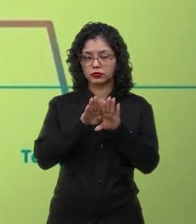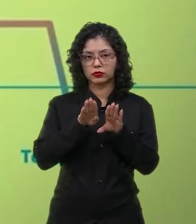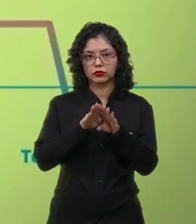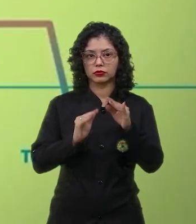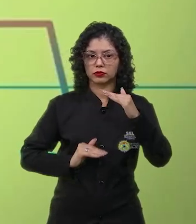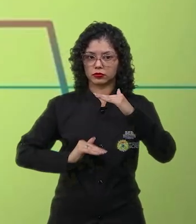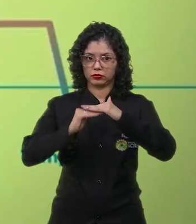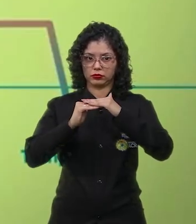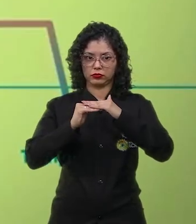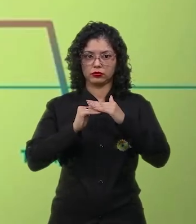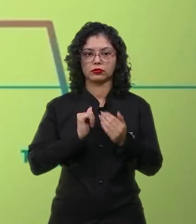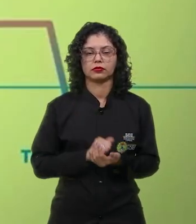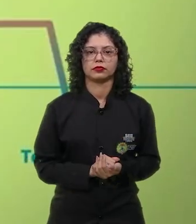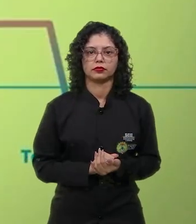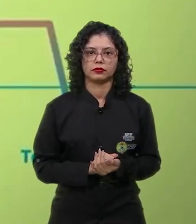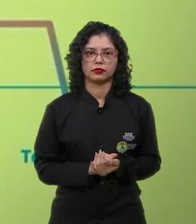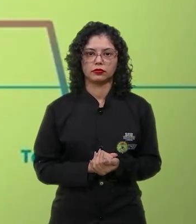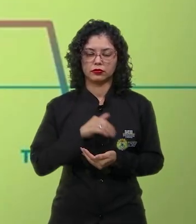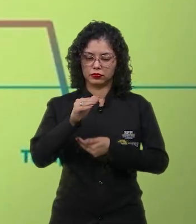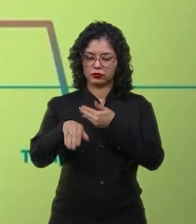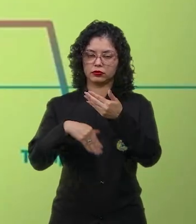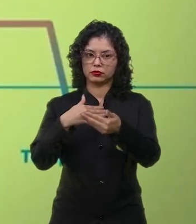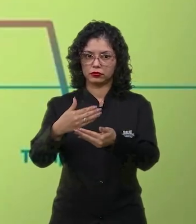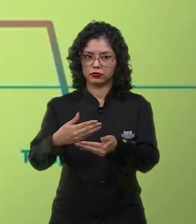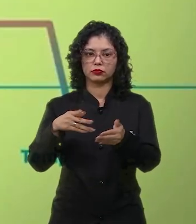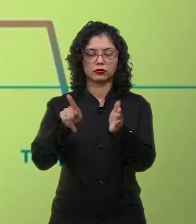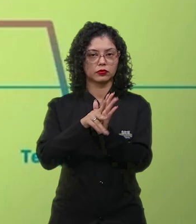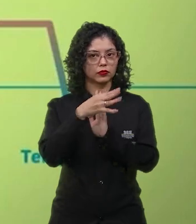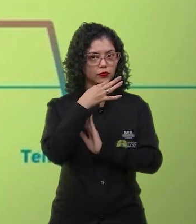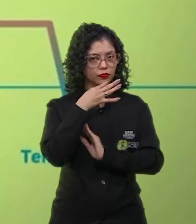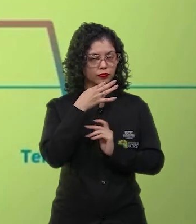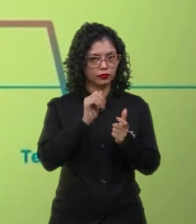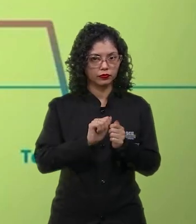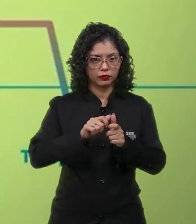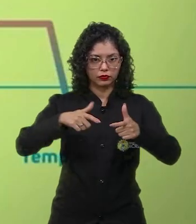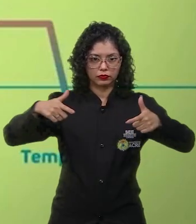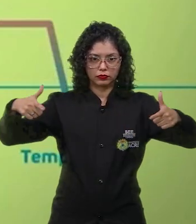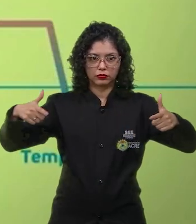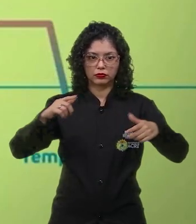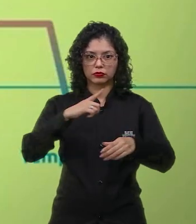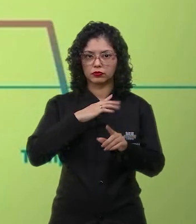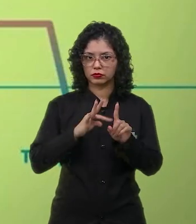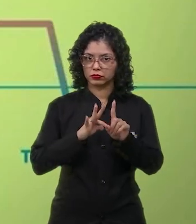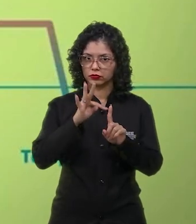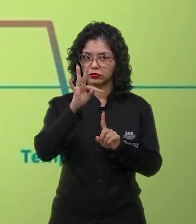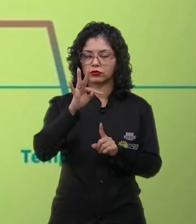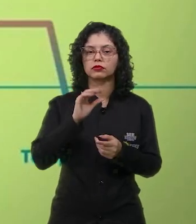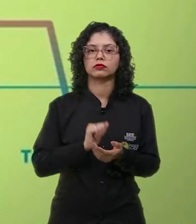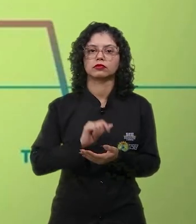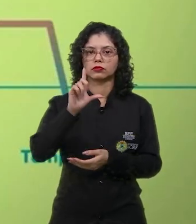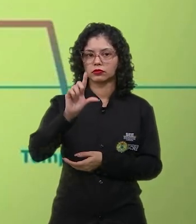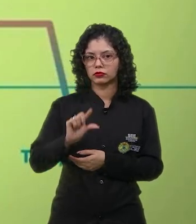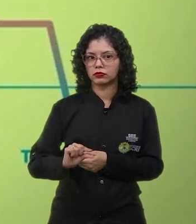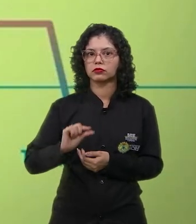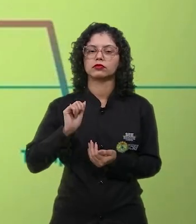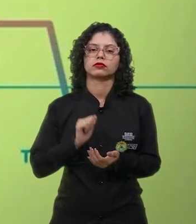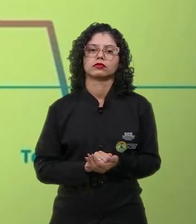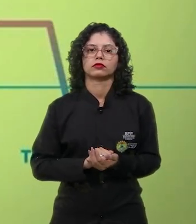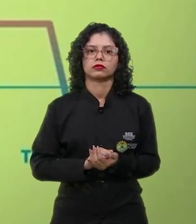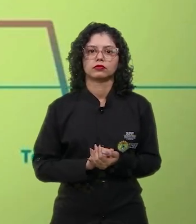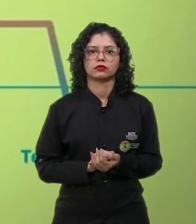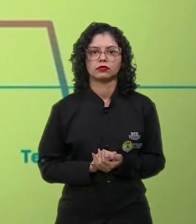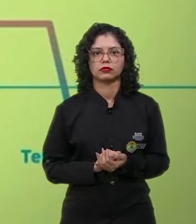pressão. Durante este processo, conhecido como expansão, a temperatura do líquido é baixada de forma